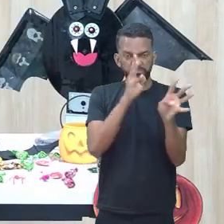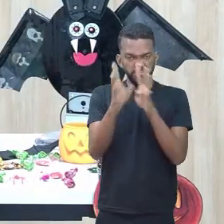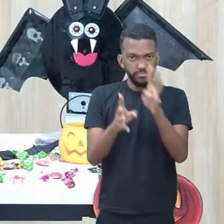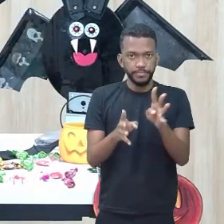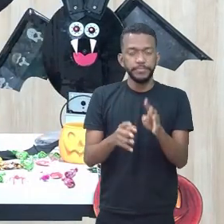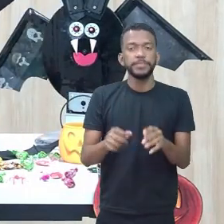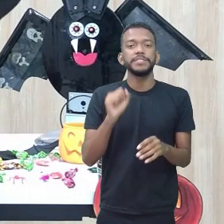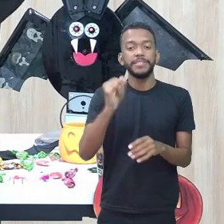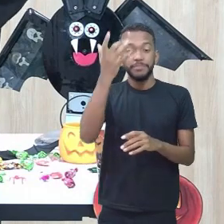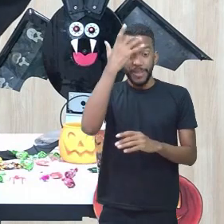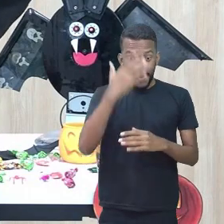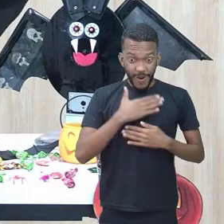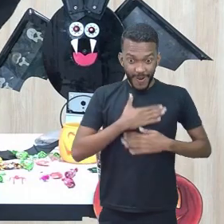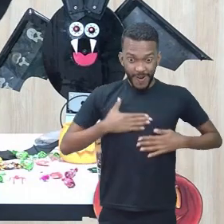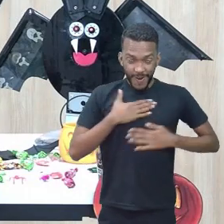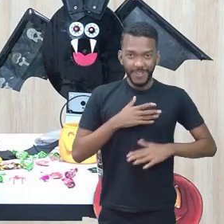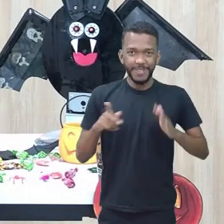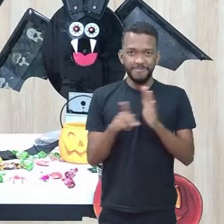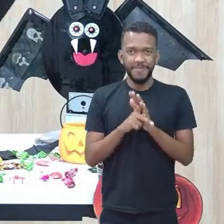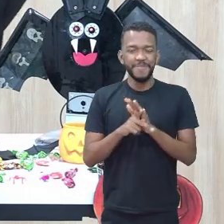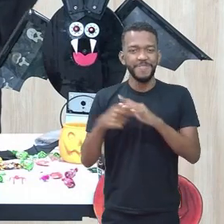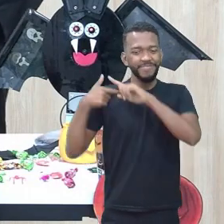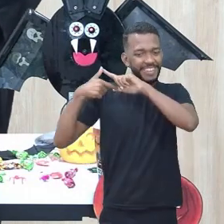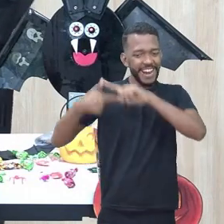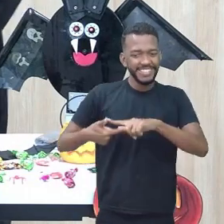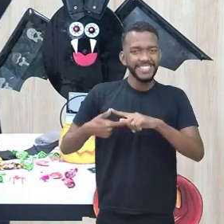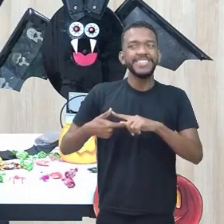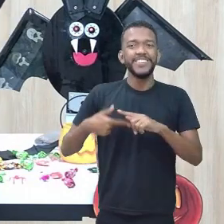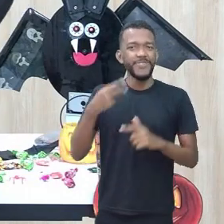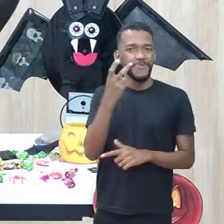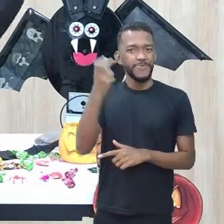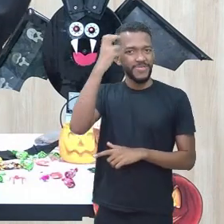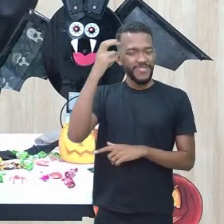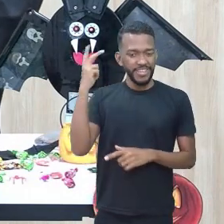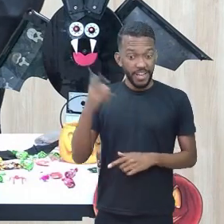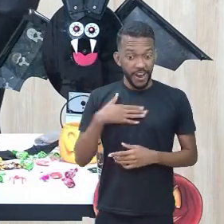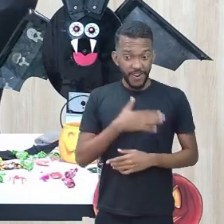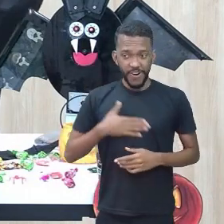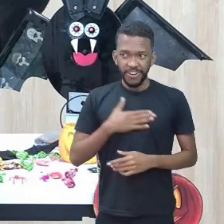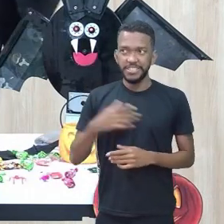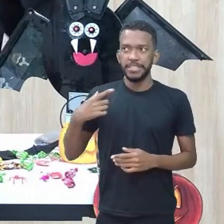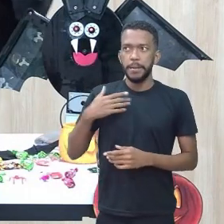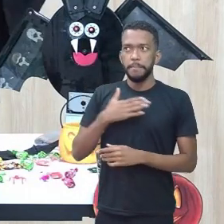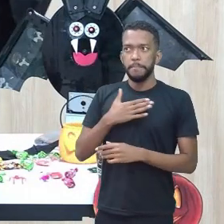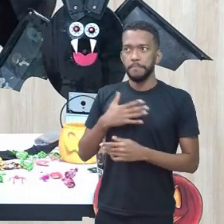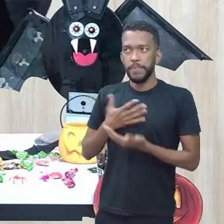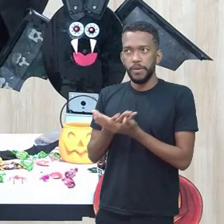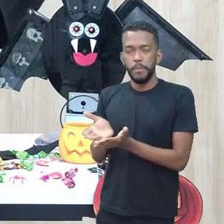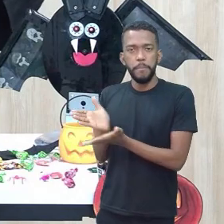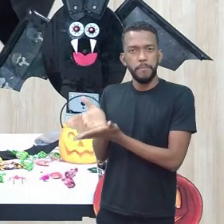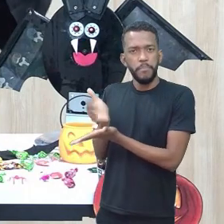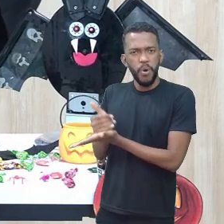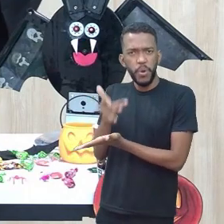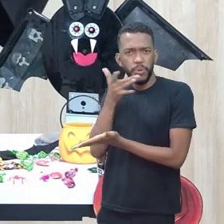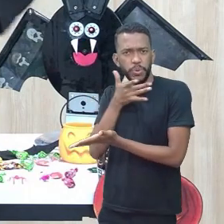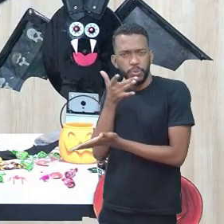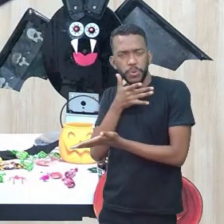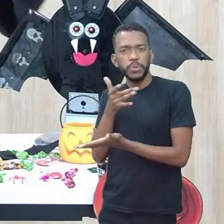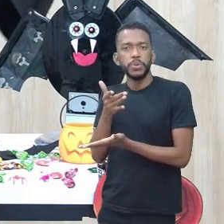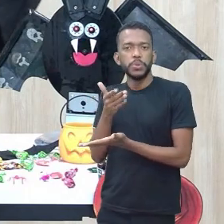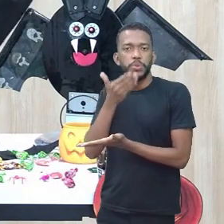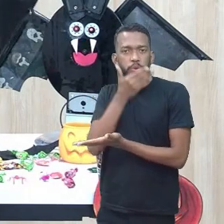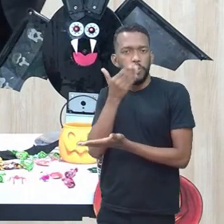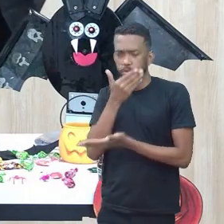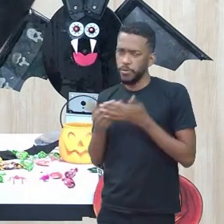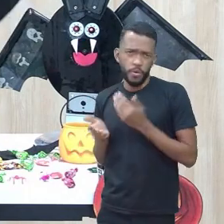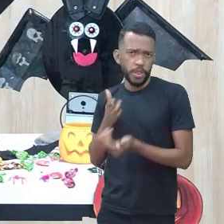tradicionalmente, que gostavam da cultura do Halloween, elas vão pegar o seu cesto de bolos, de doces, seja lá